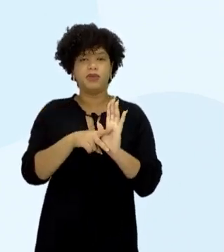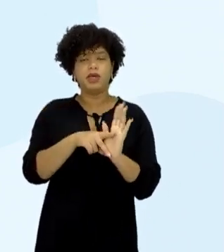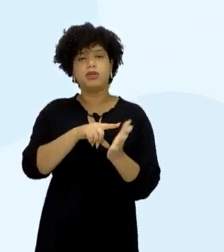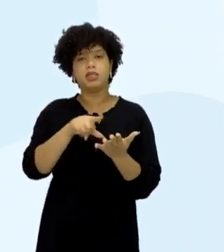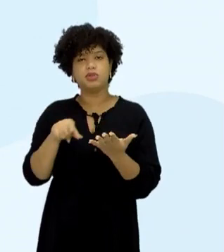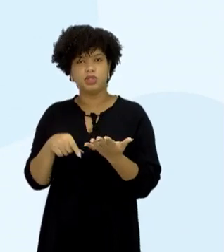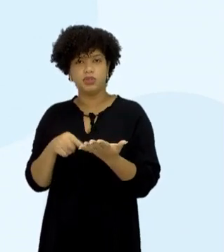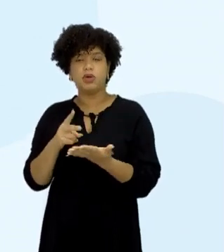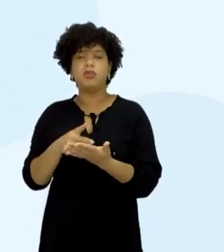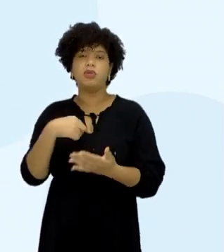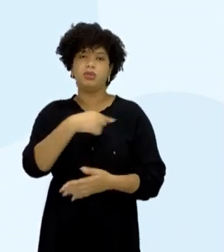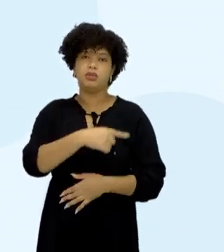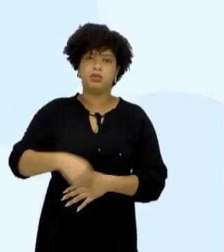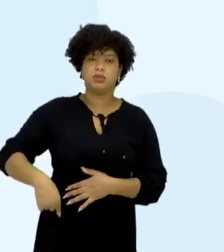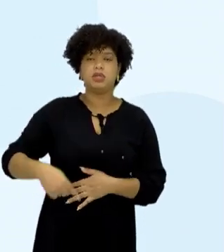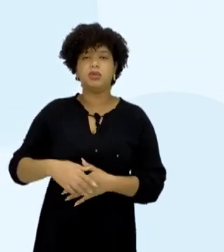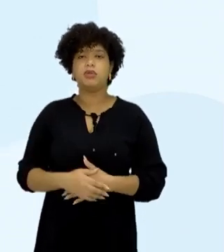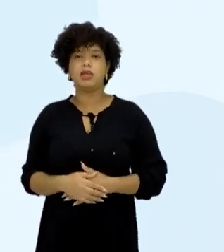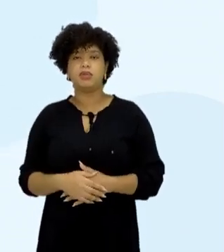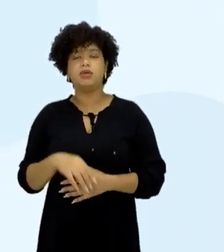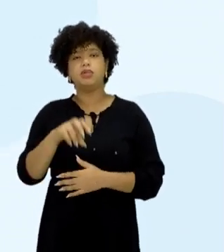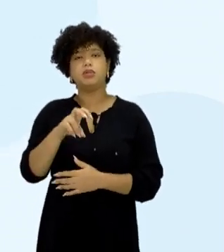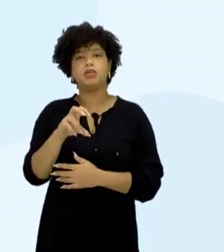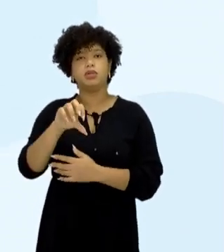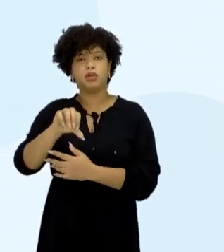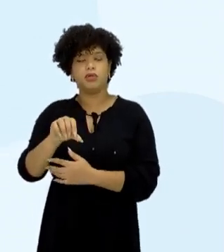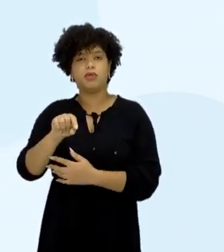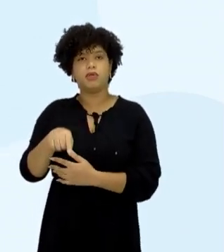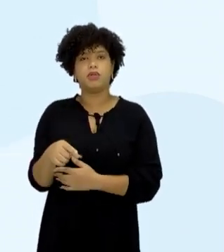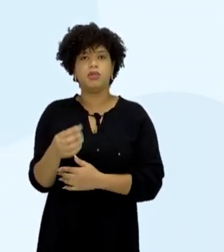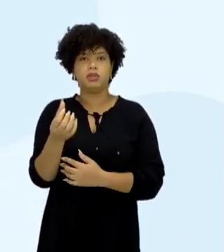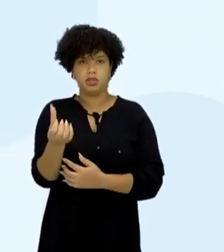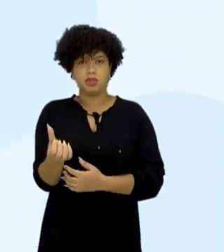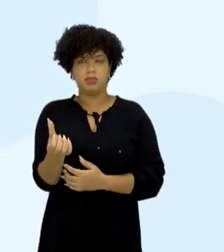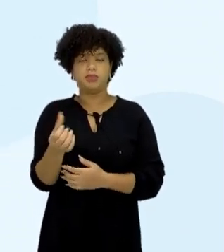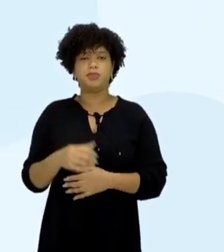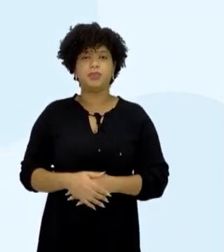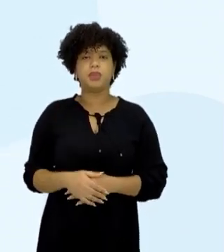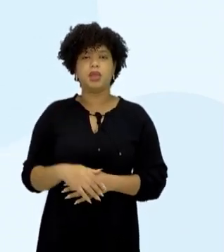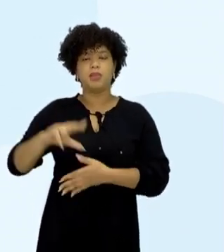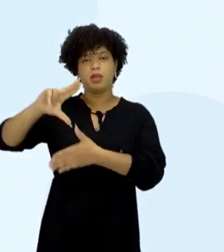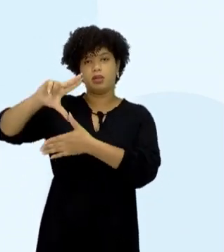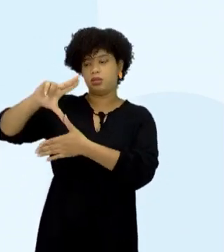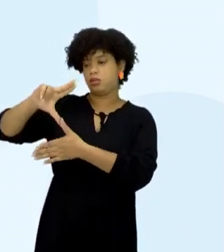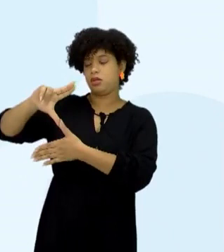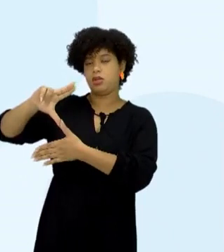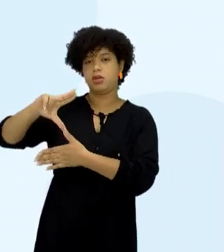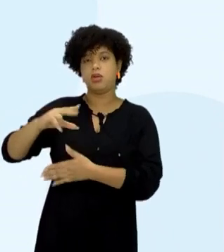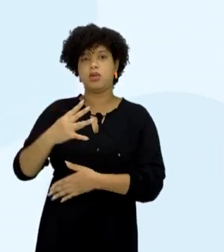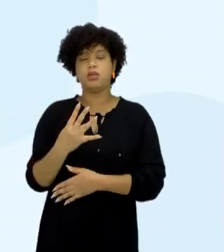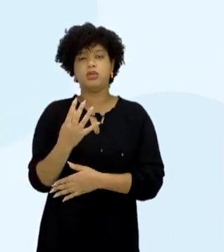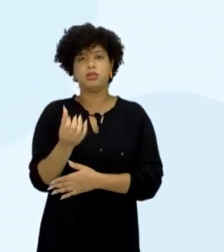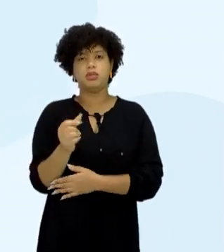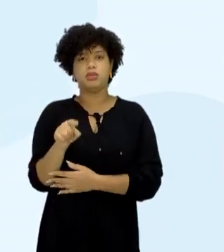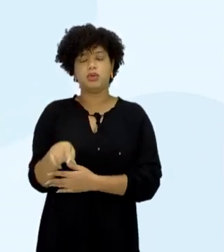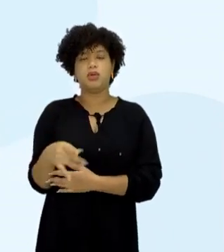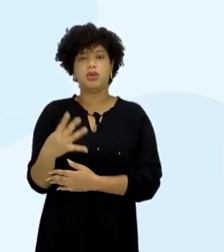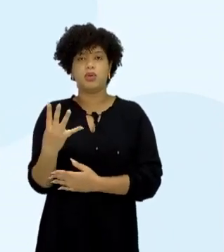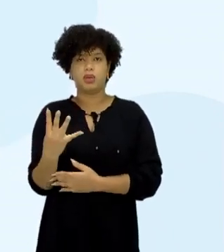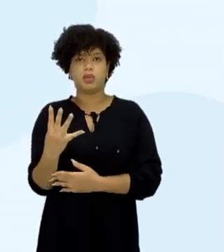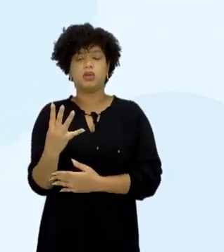foi de 32,5 para 59,6, a América Latina de 46,4 vai